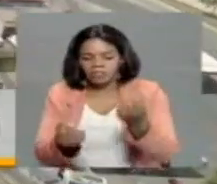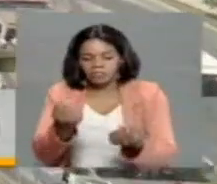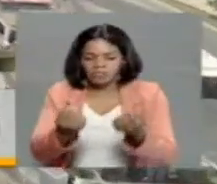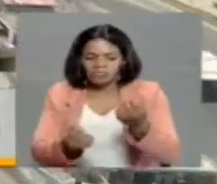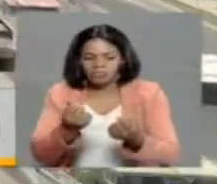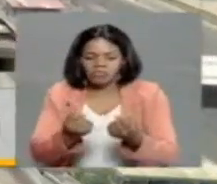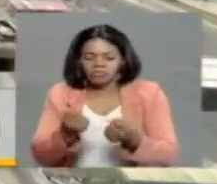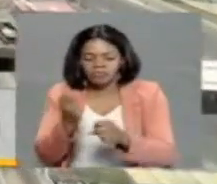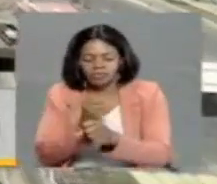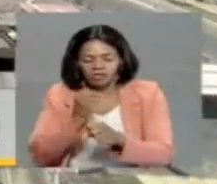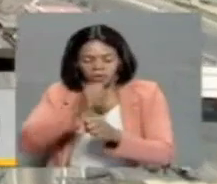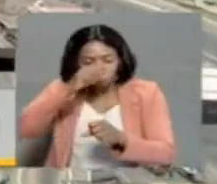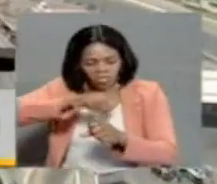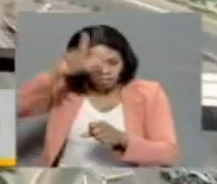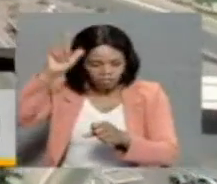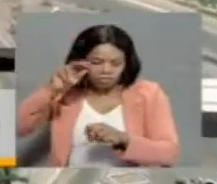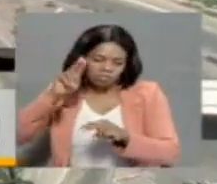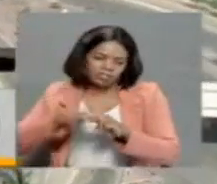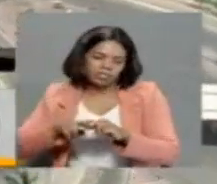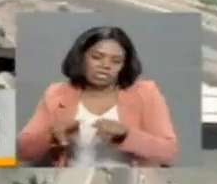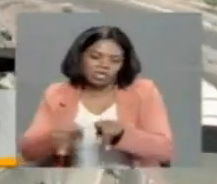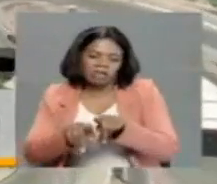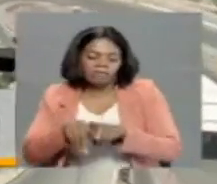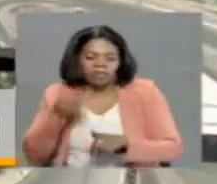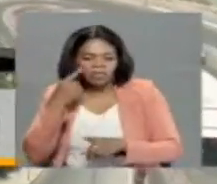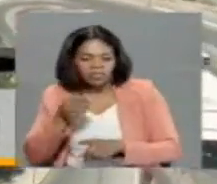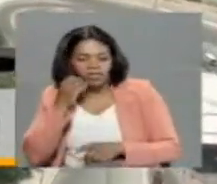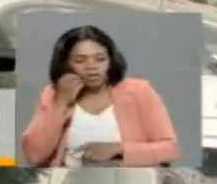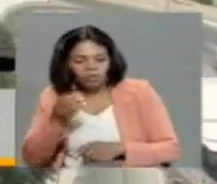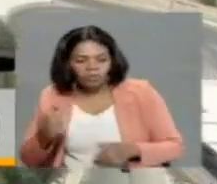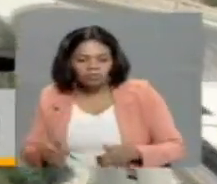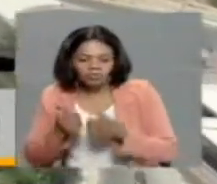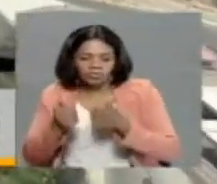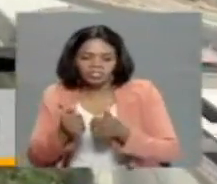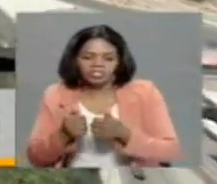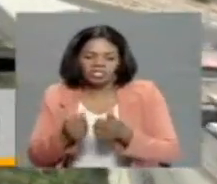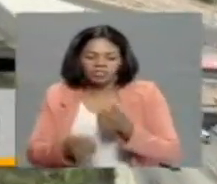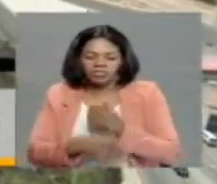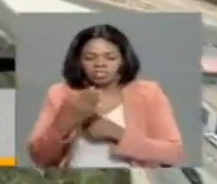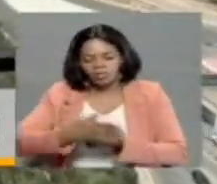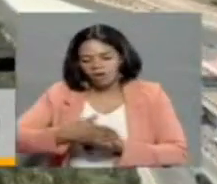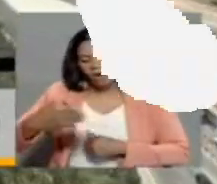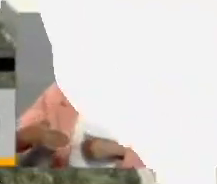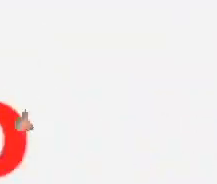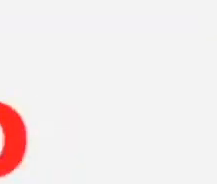programa de celebração do 11 de novembro, Dia da Independência Nacional.